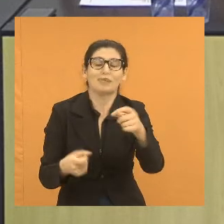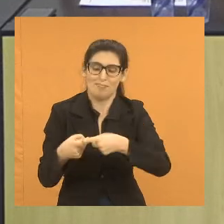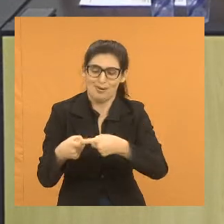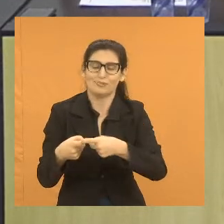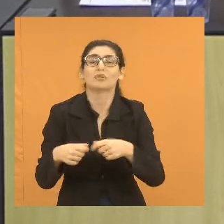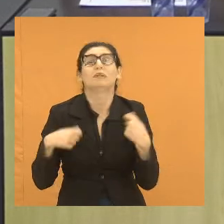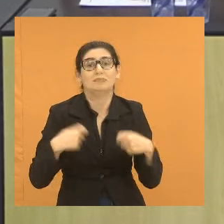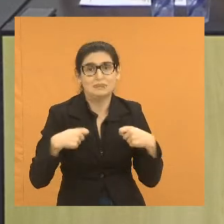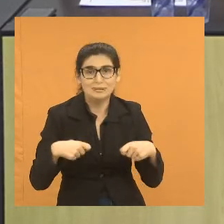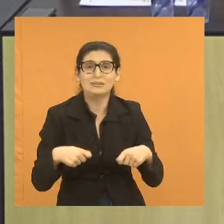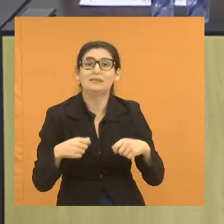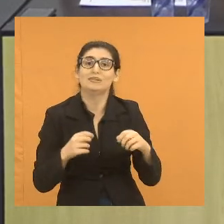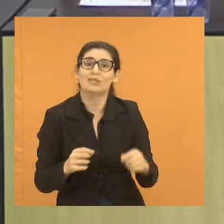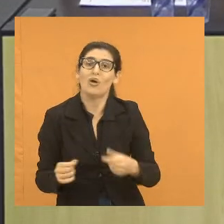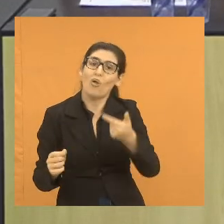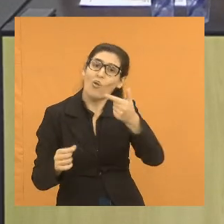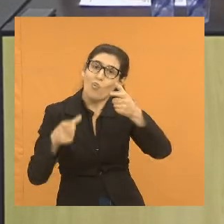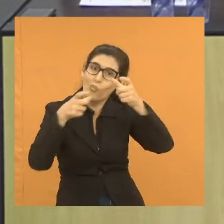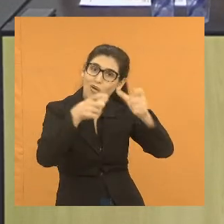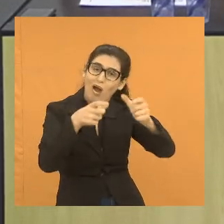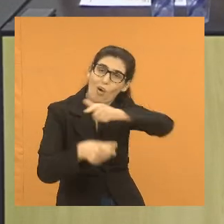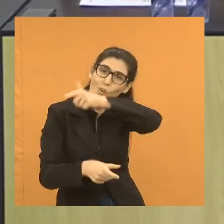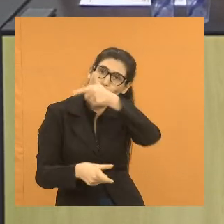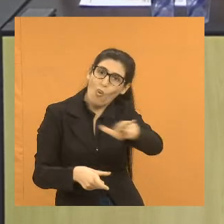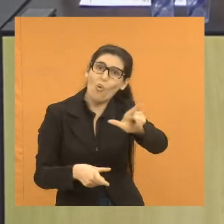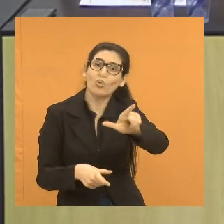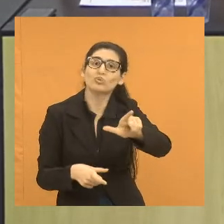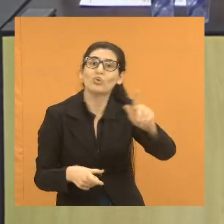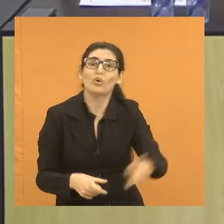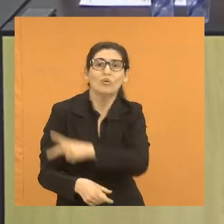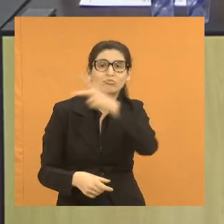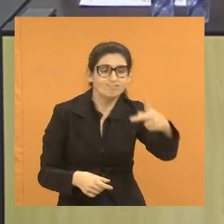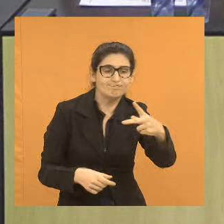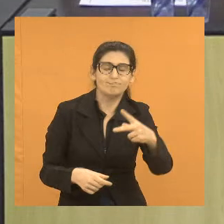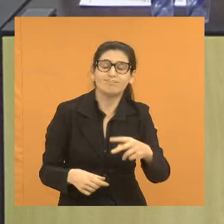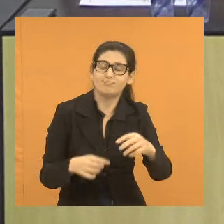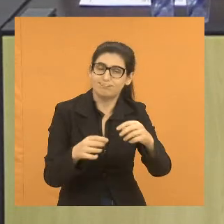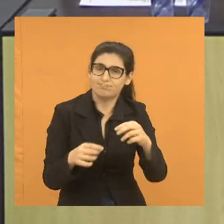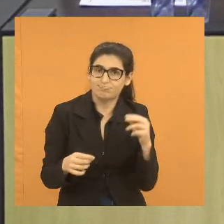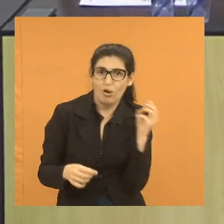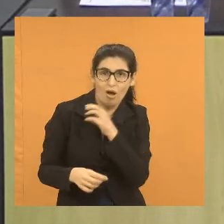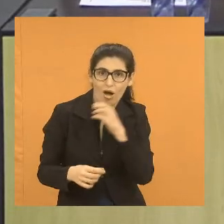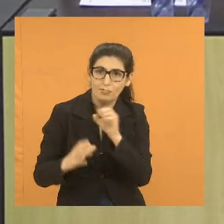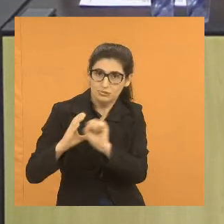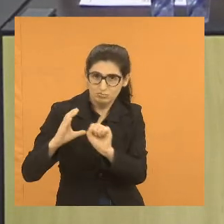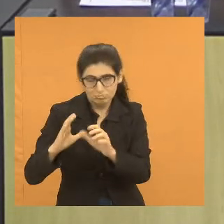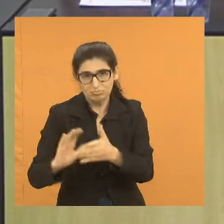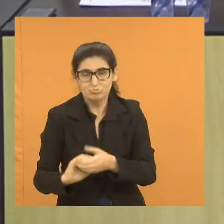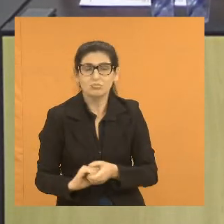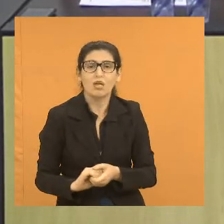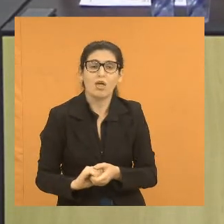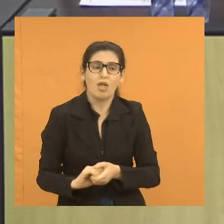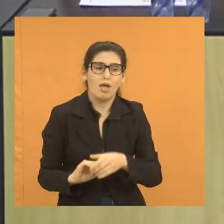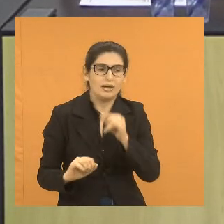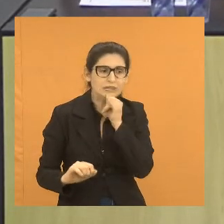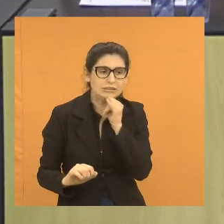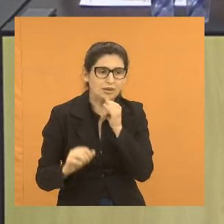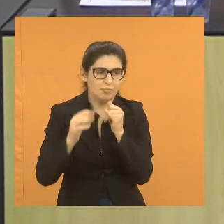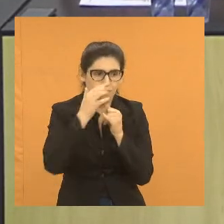enquanto a gente não tem essa logística de que, se eu for buscar um atendimento médico de